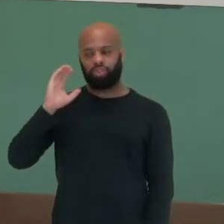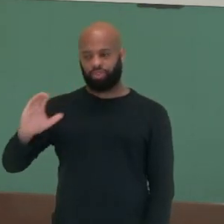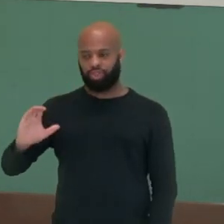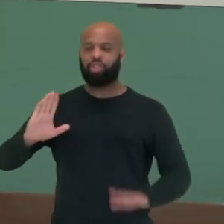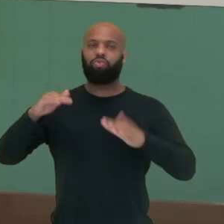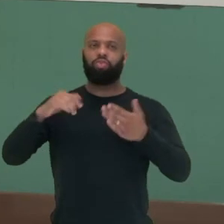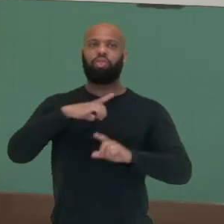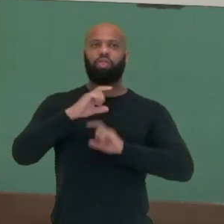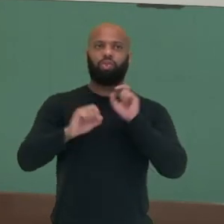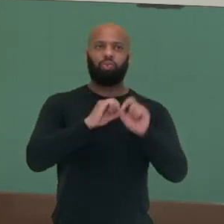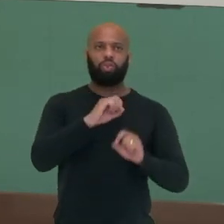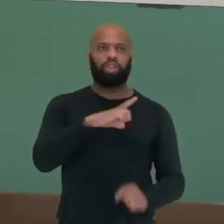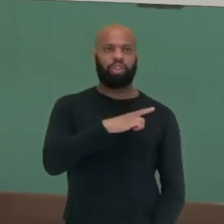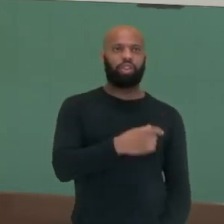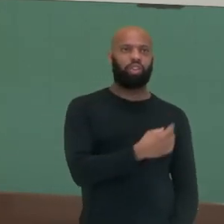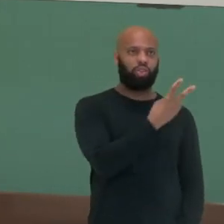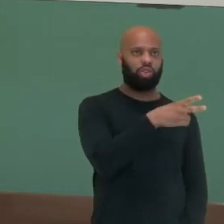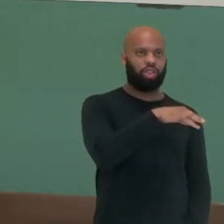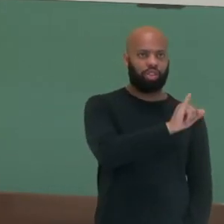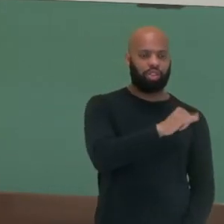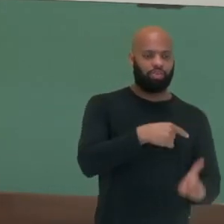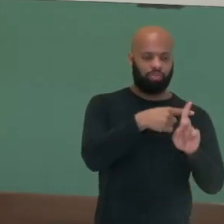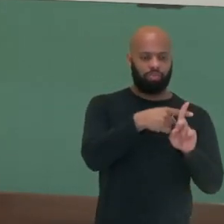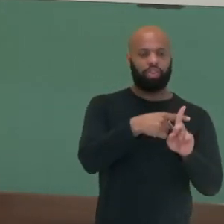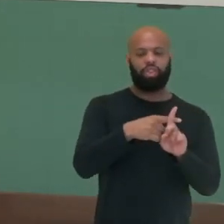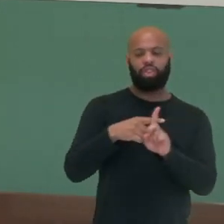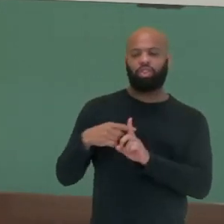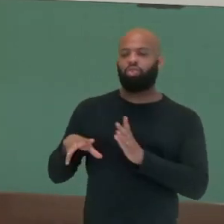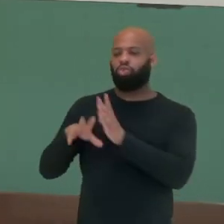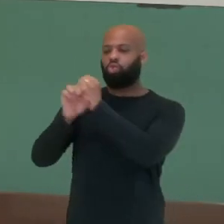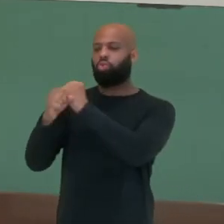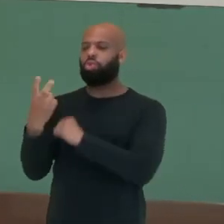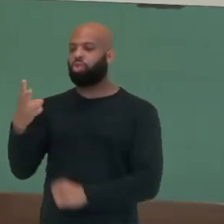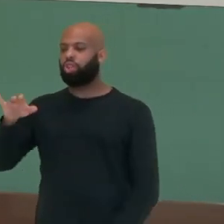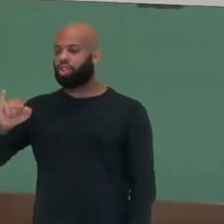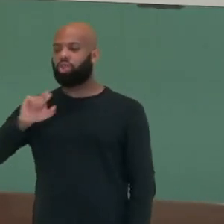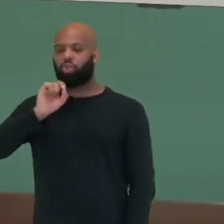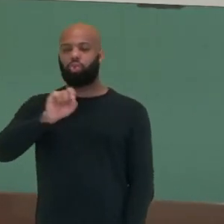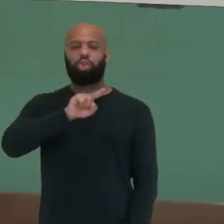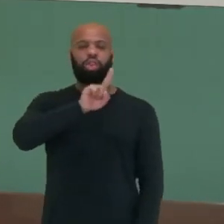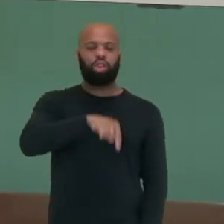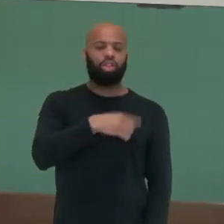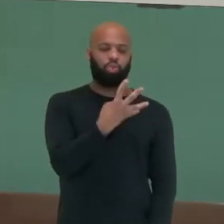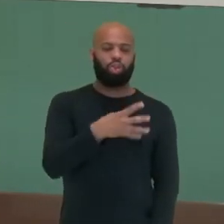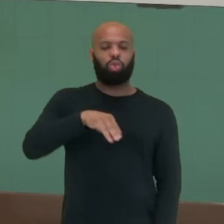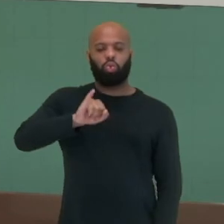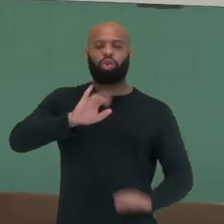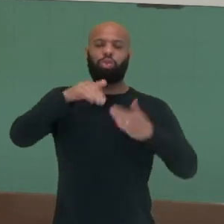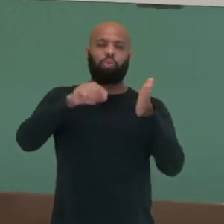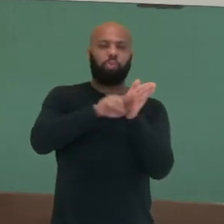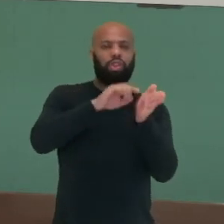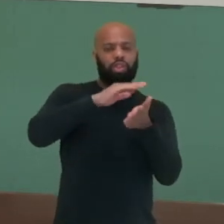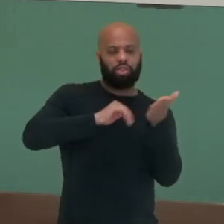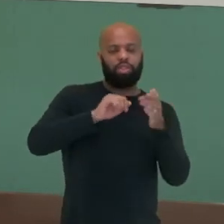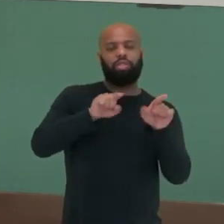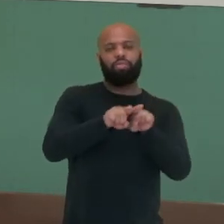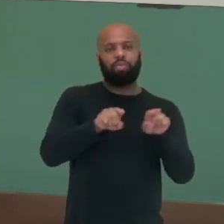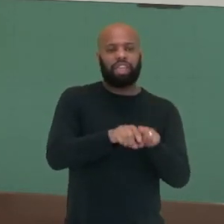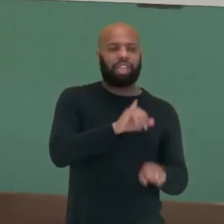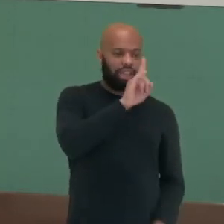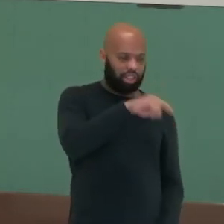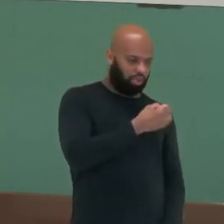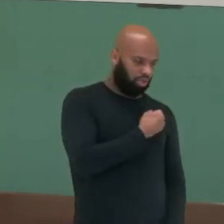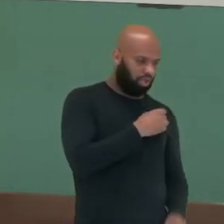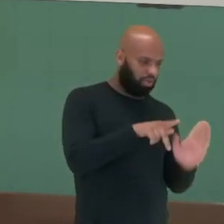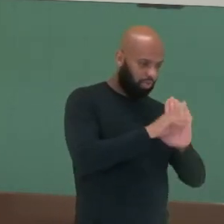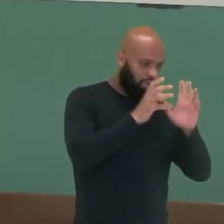1. 2i positivo com 2i, 4i. Então, a subtração é a mesma coisa, parte real com a parte real,